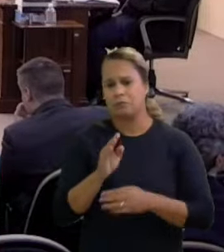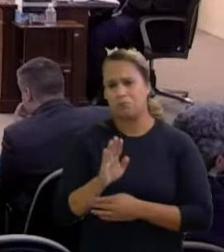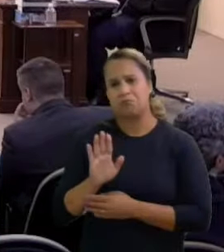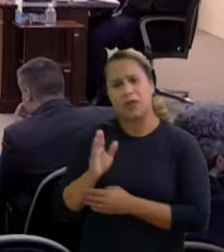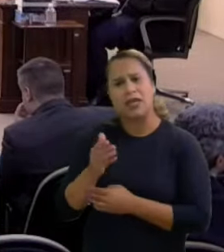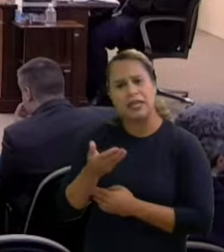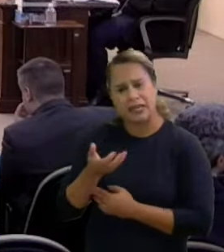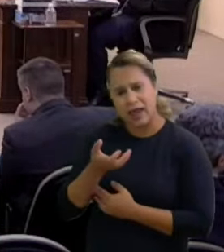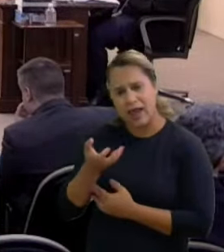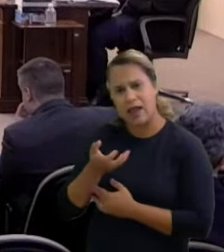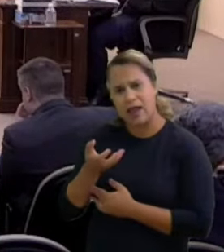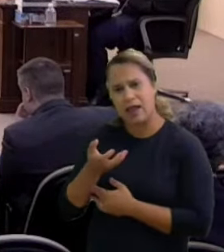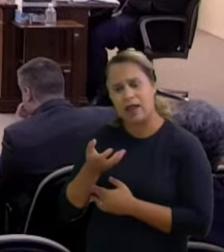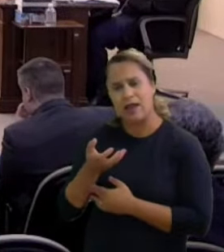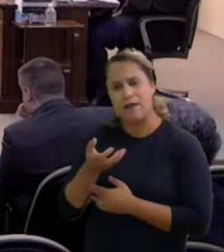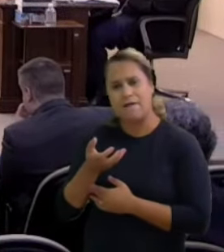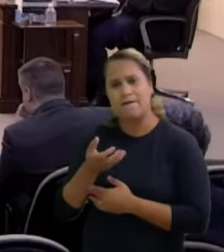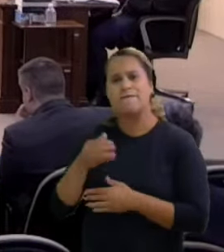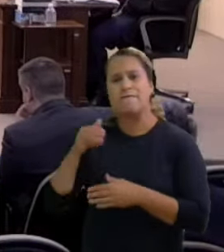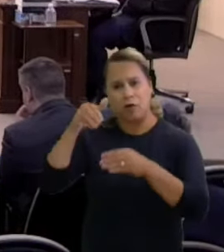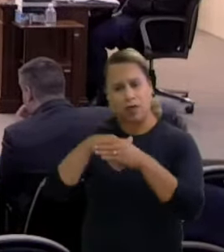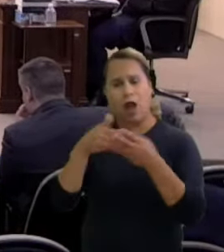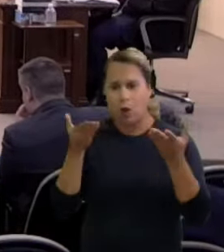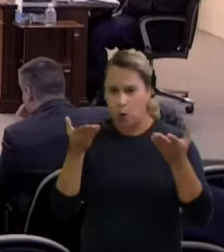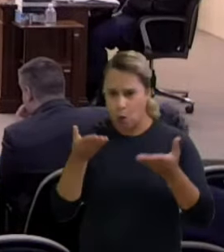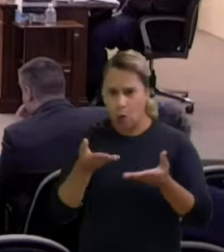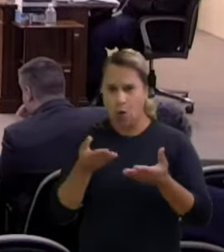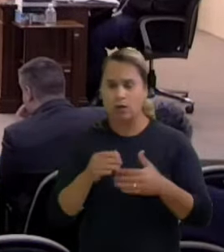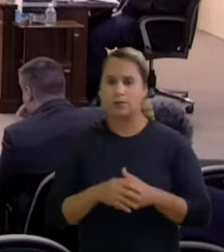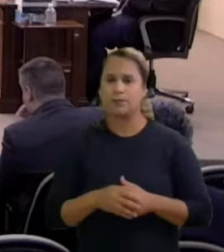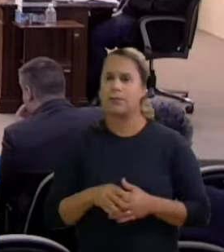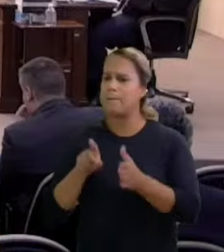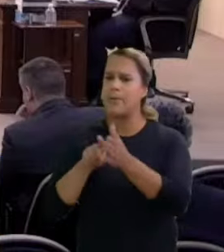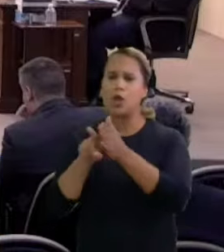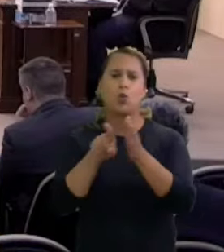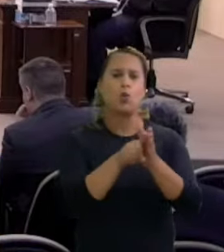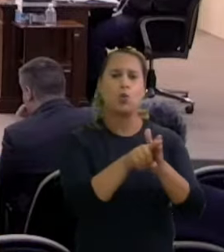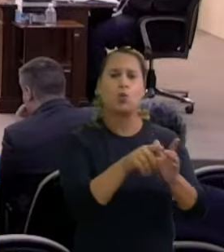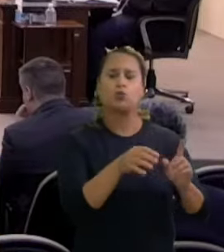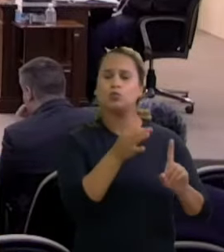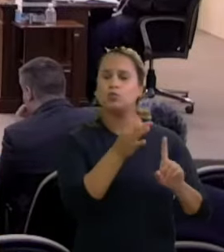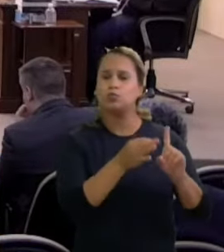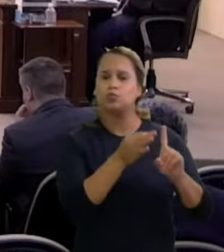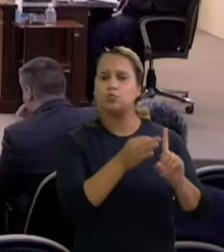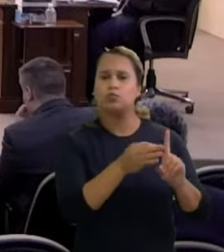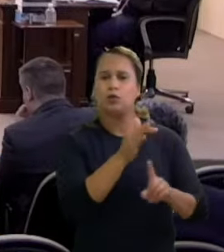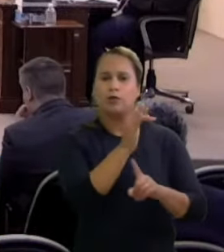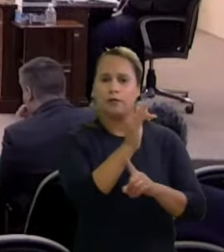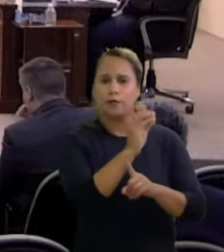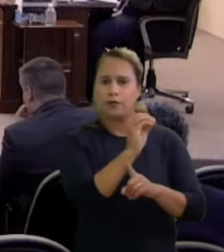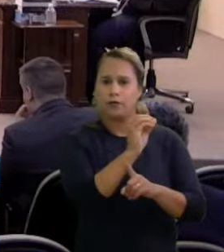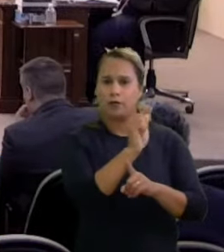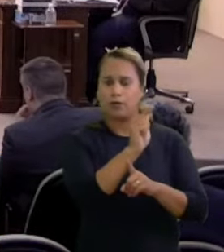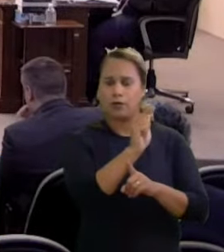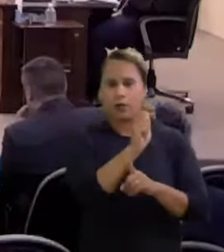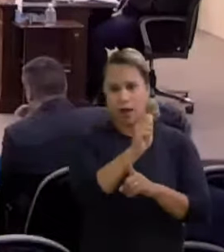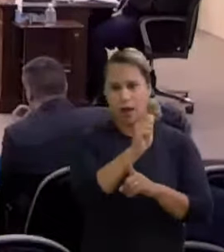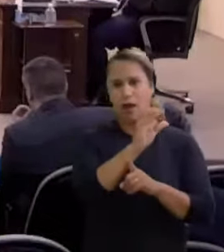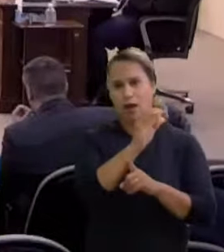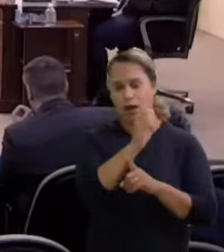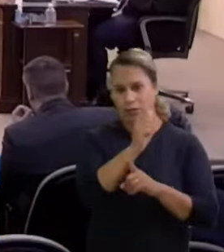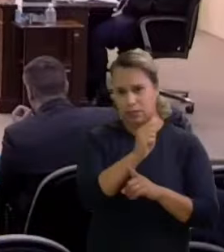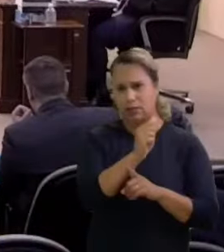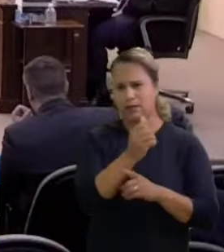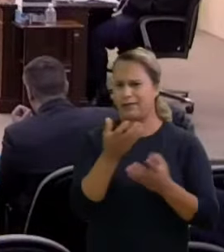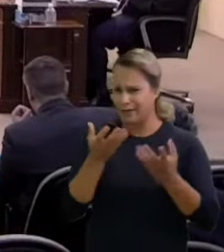eh então pergunto ao Desembargador na sequência queor Anderson Ricardo Fogaça quer adunar o voto senhor